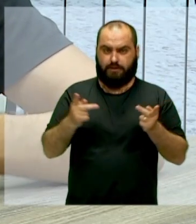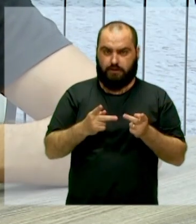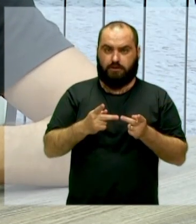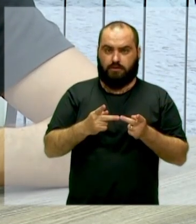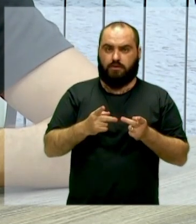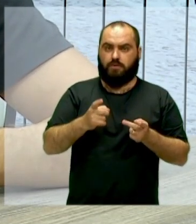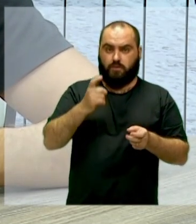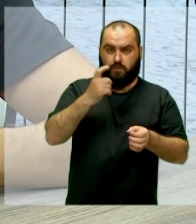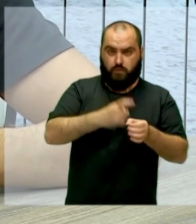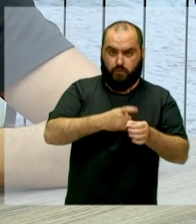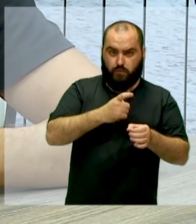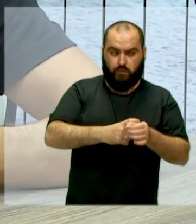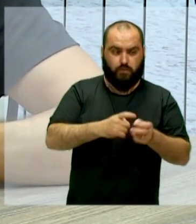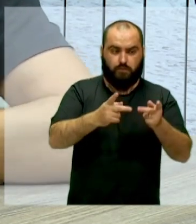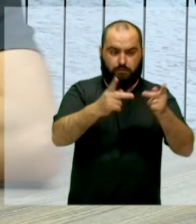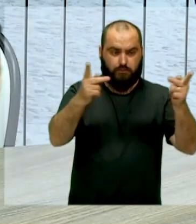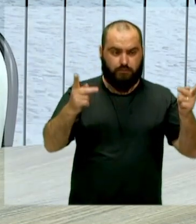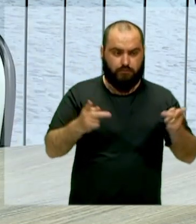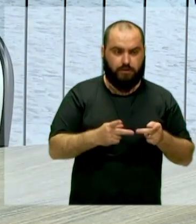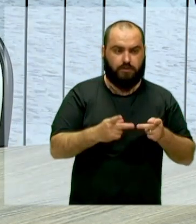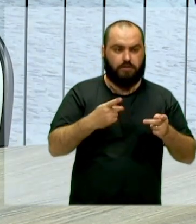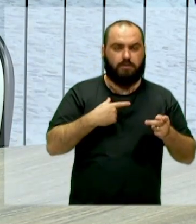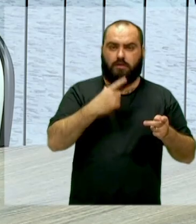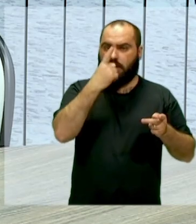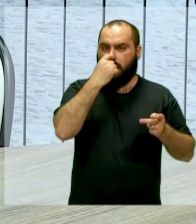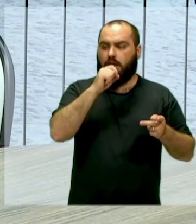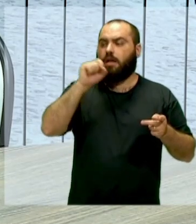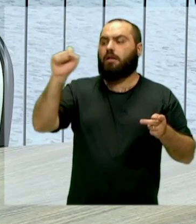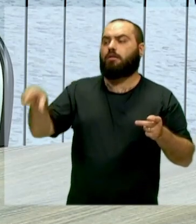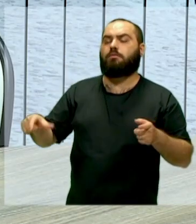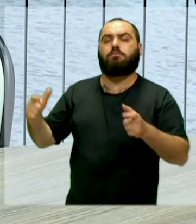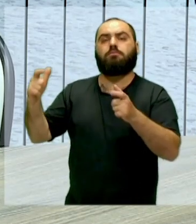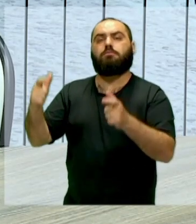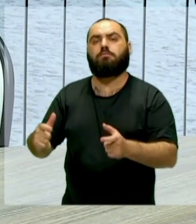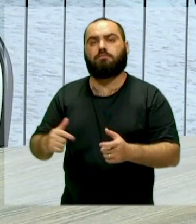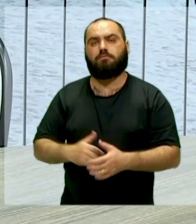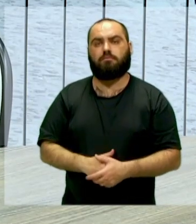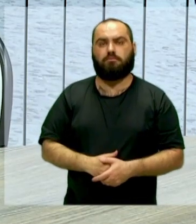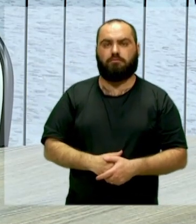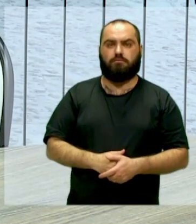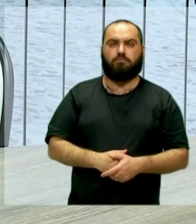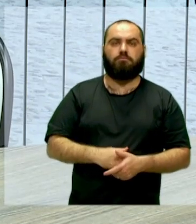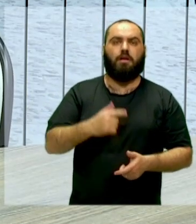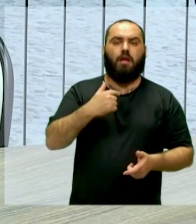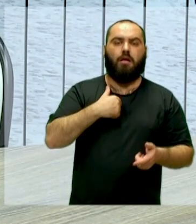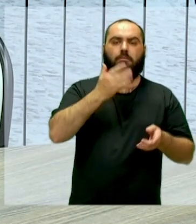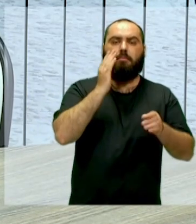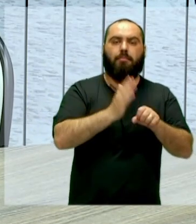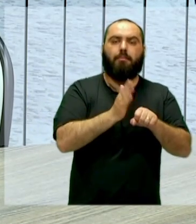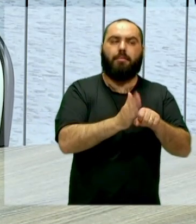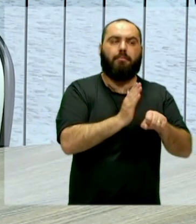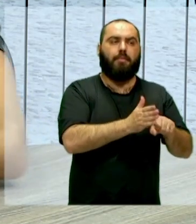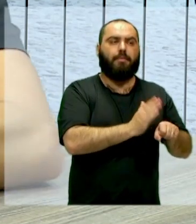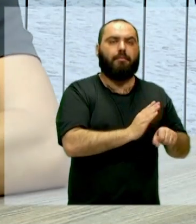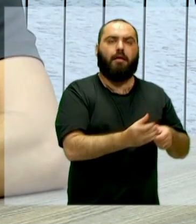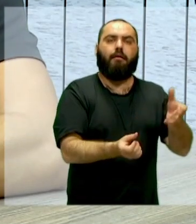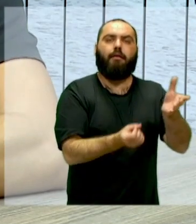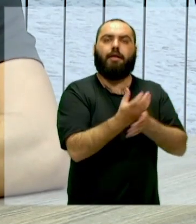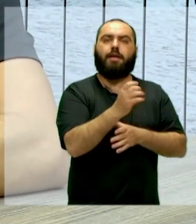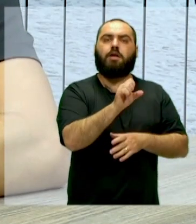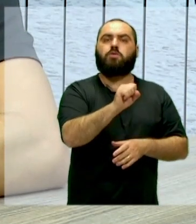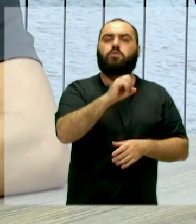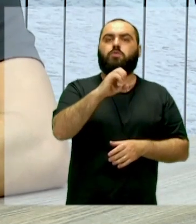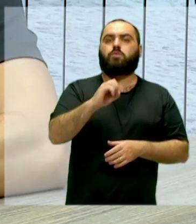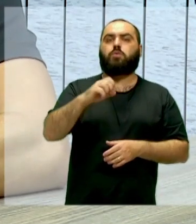e que tipo de alimento eu tô comendo e a diferença de eu descascar vários vegetais e fazer uma sopa por exemplo né existe até uma